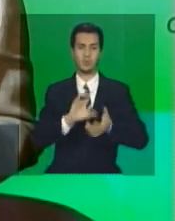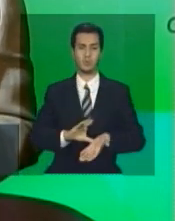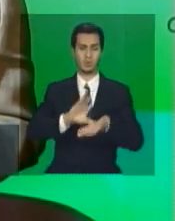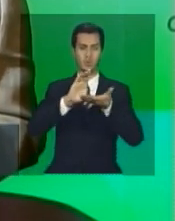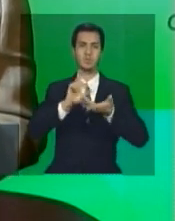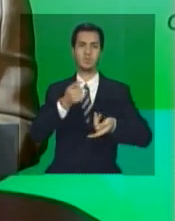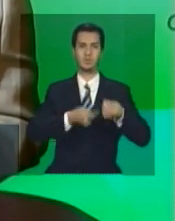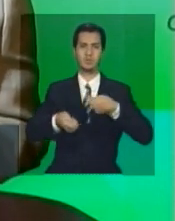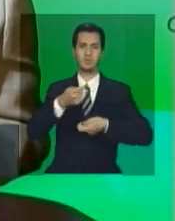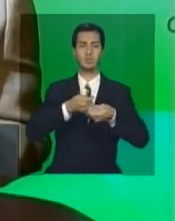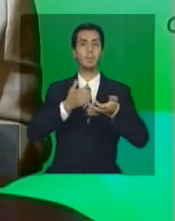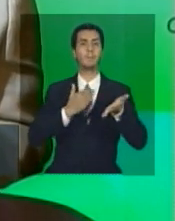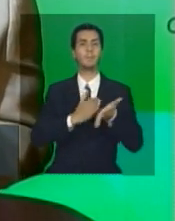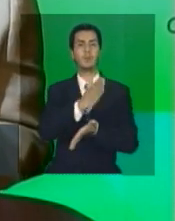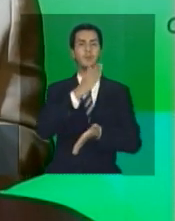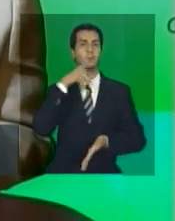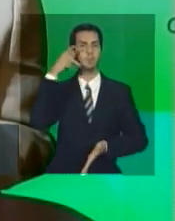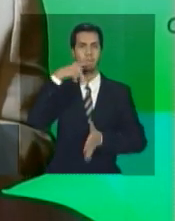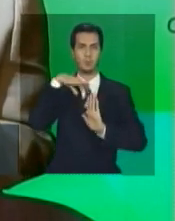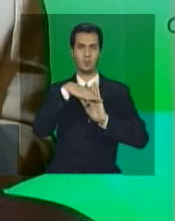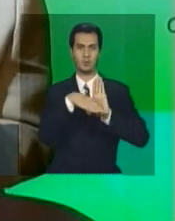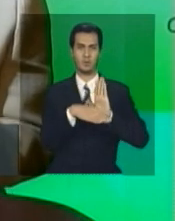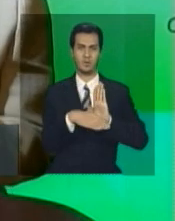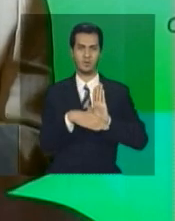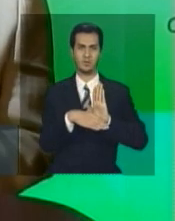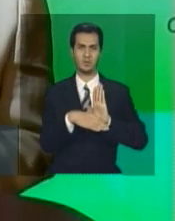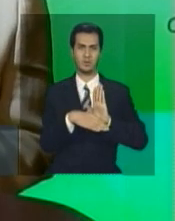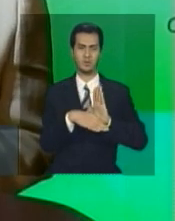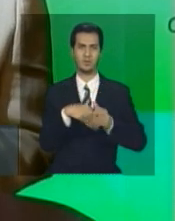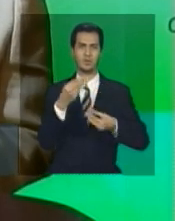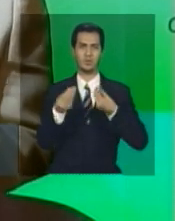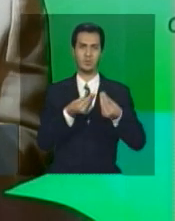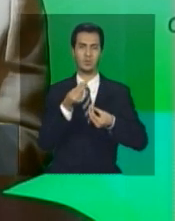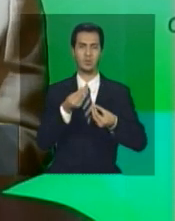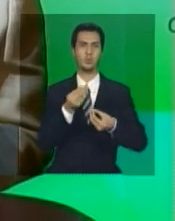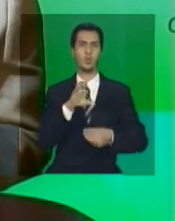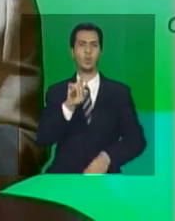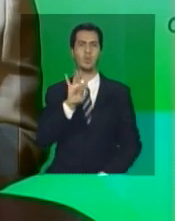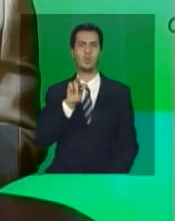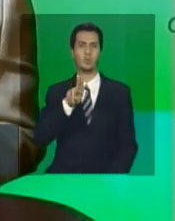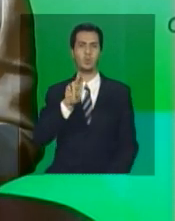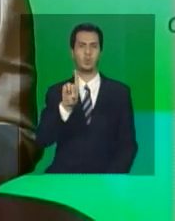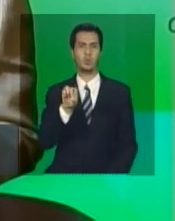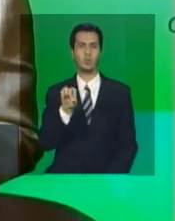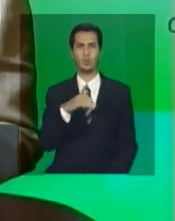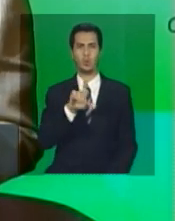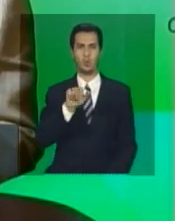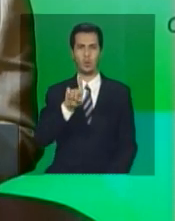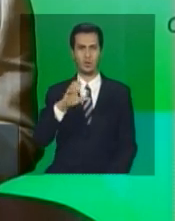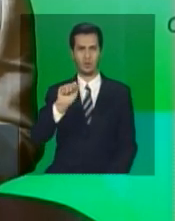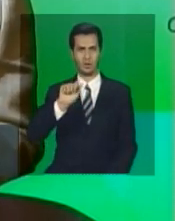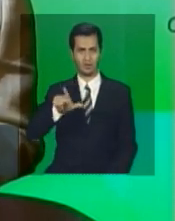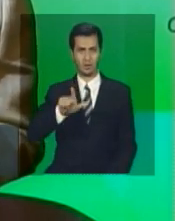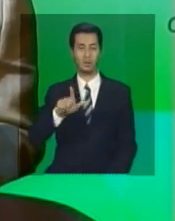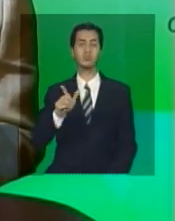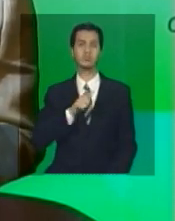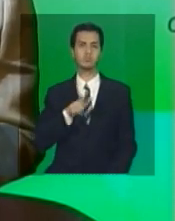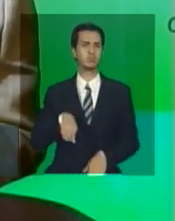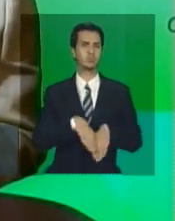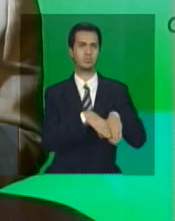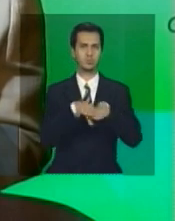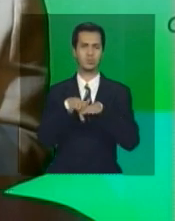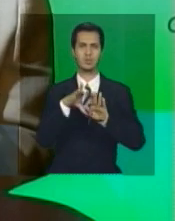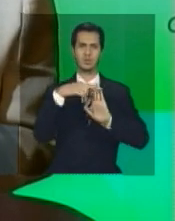Administração aprovou a política e diretrizes corporativas de conteúdo local da Petrobras, que estabelece a uniformização